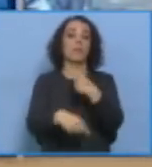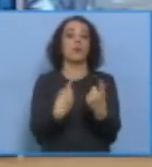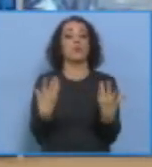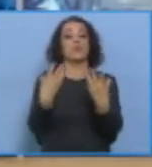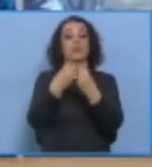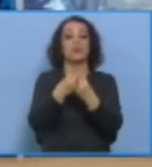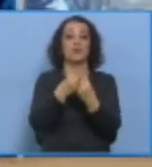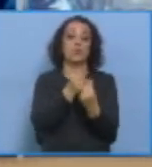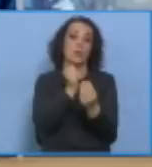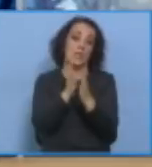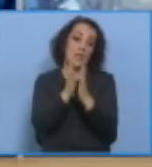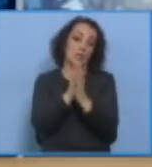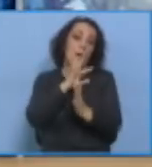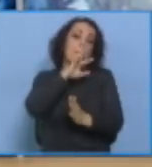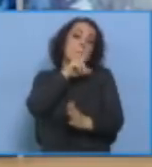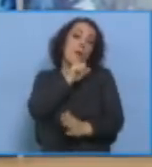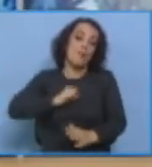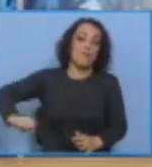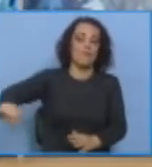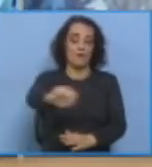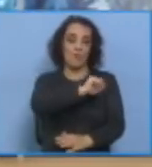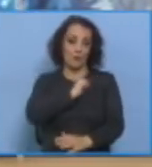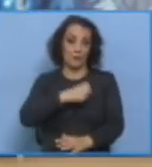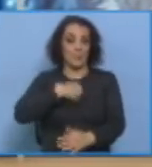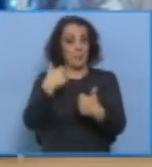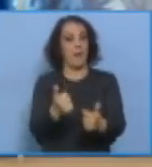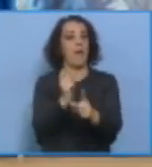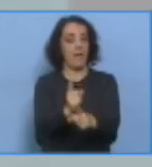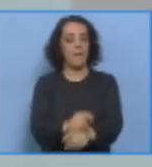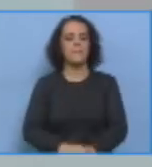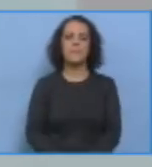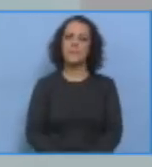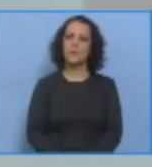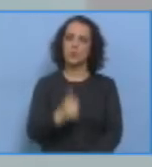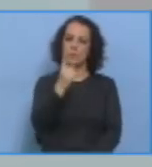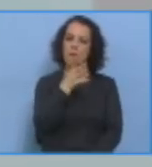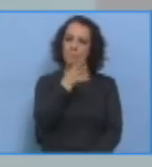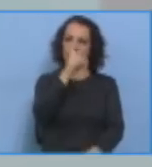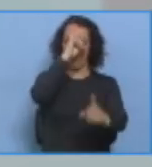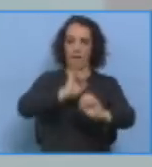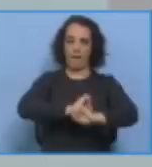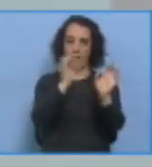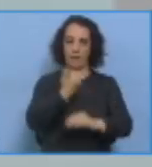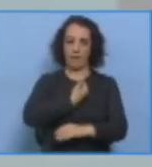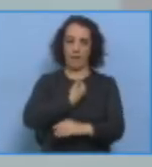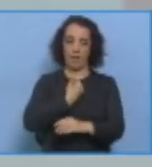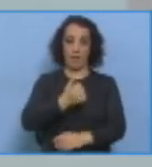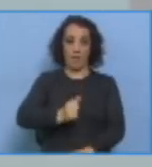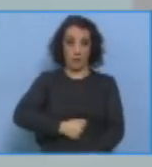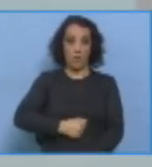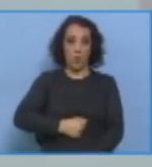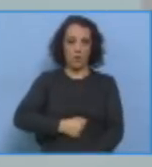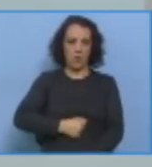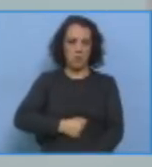que é a nossa casa, é a nossa mãe, e é aquela onde nós nos sentimos bem. Não é? Numa afirmação tão clara de uma identidade católica,